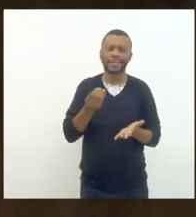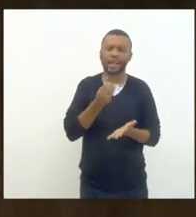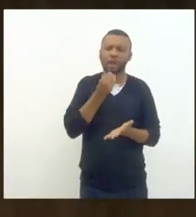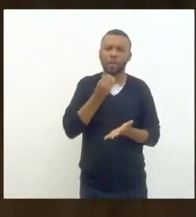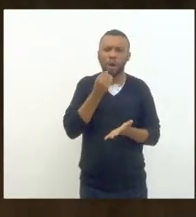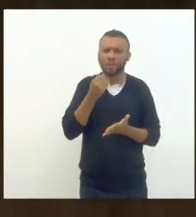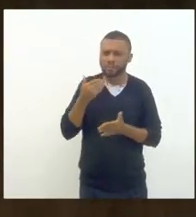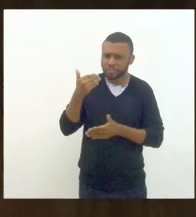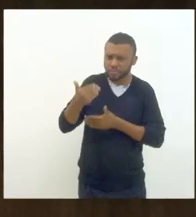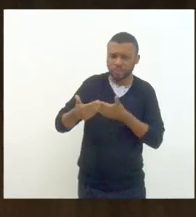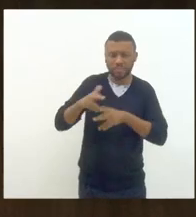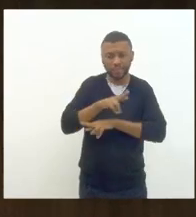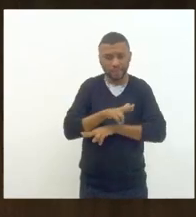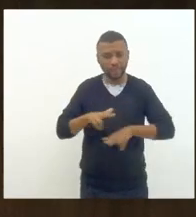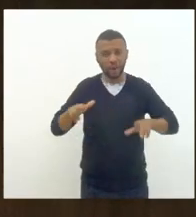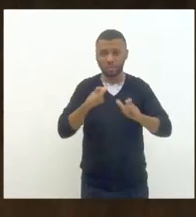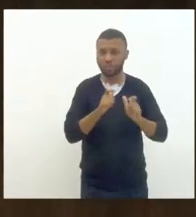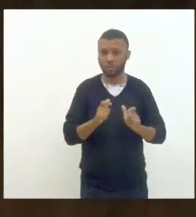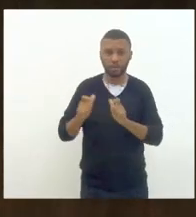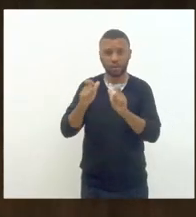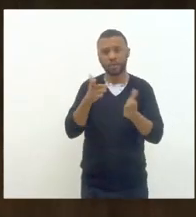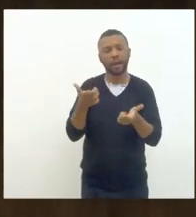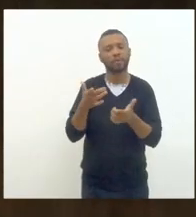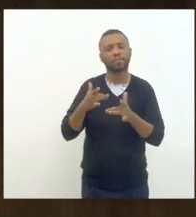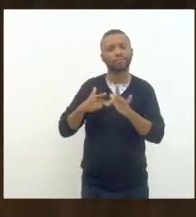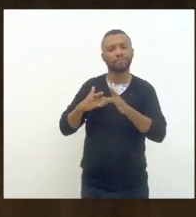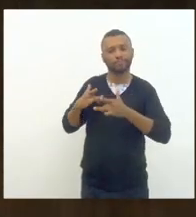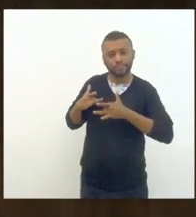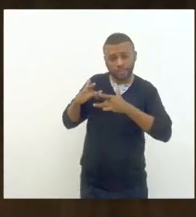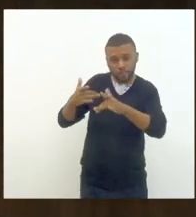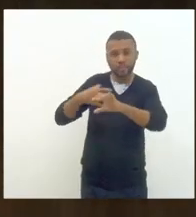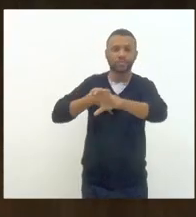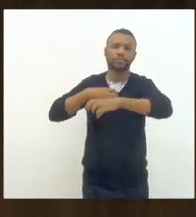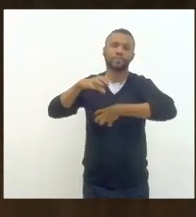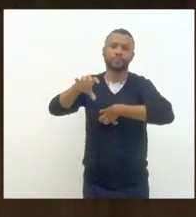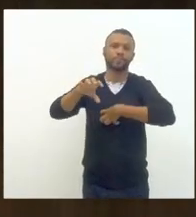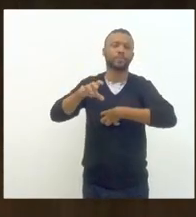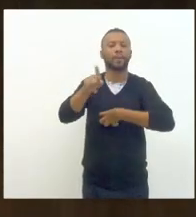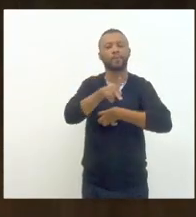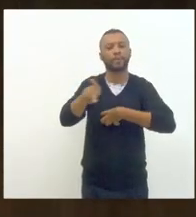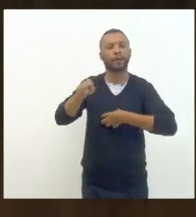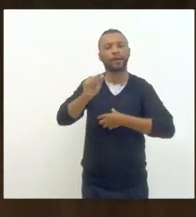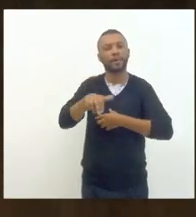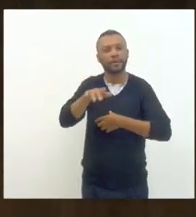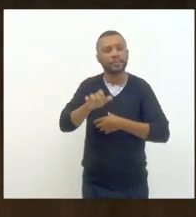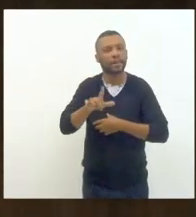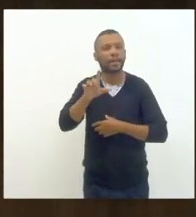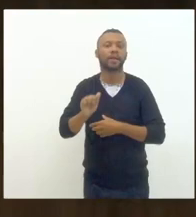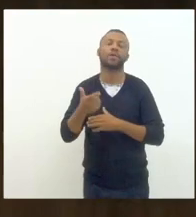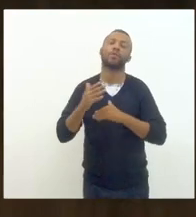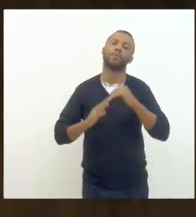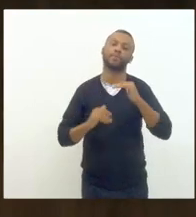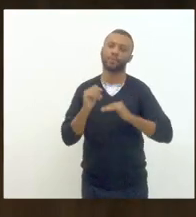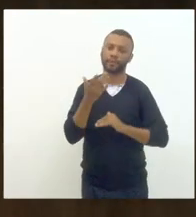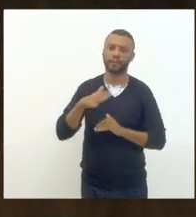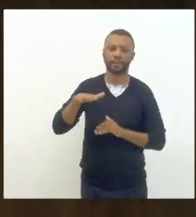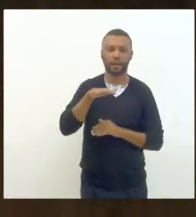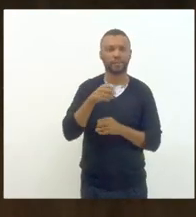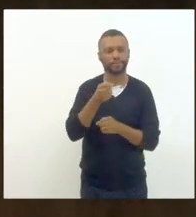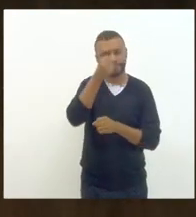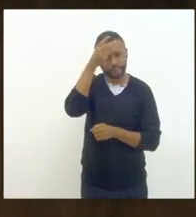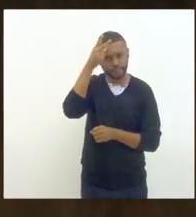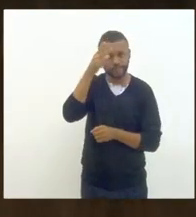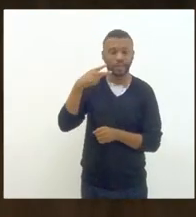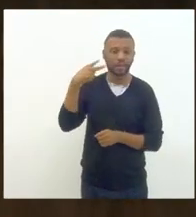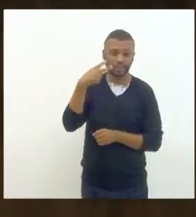em curso em vários lugares por aí. Eu quero me solidarizar com a professora Ângela, me solidarizar com os profissionais da educação de Barra Mansa, com a